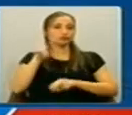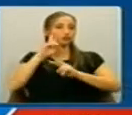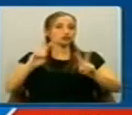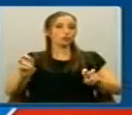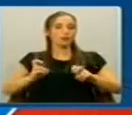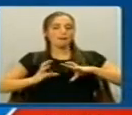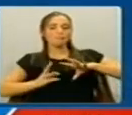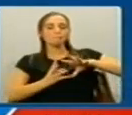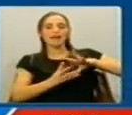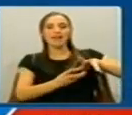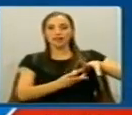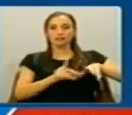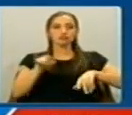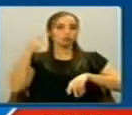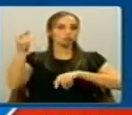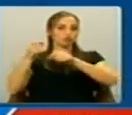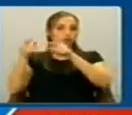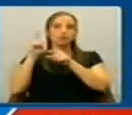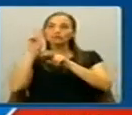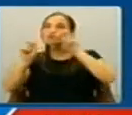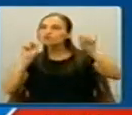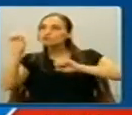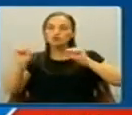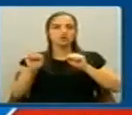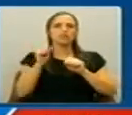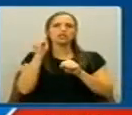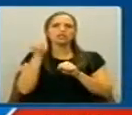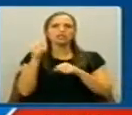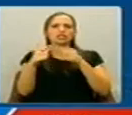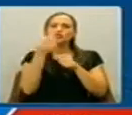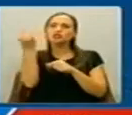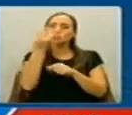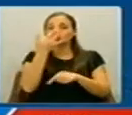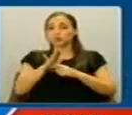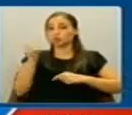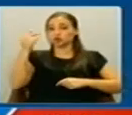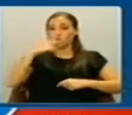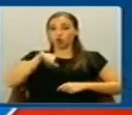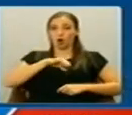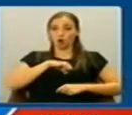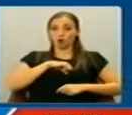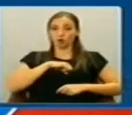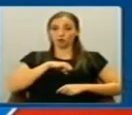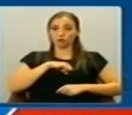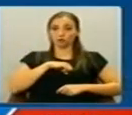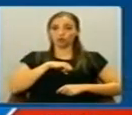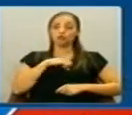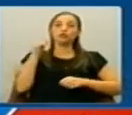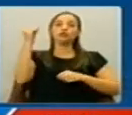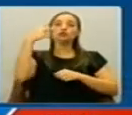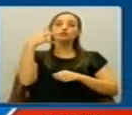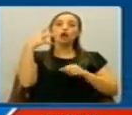lá noutras estrelas, sobretudo estrelas isoladas, como é o caso do nosso Sol, ou seja, que não tem mais nenhuma estrela ou outro conjunto de estrelas a